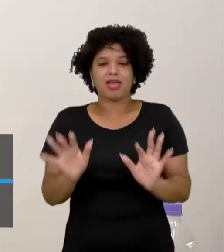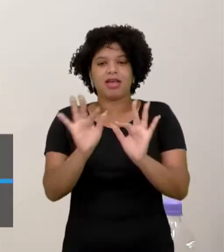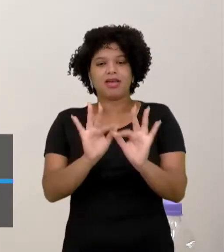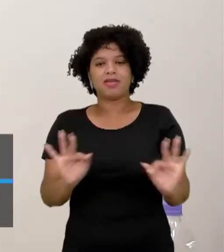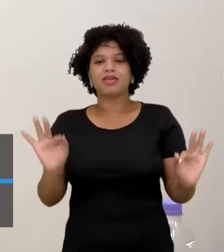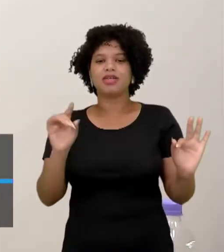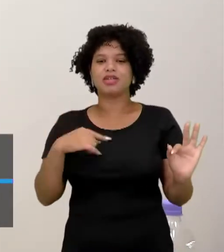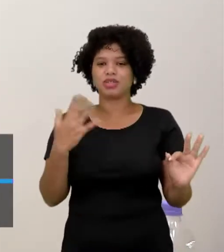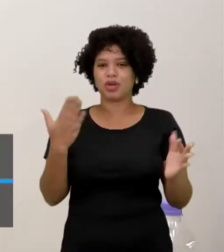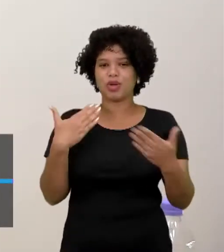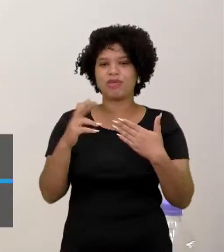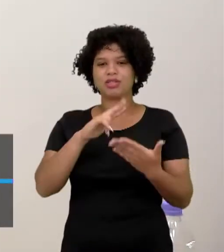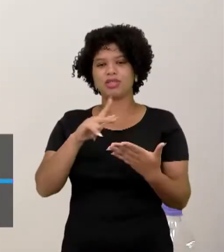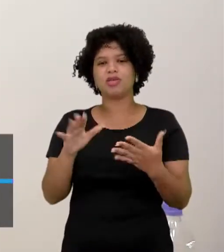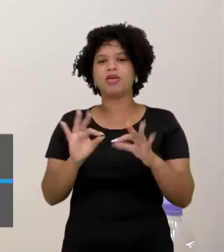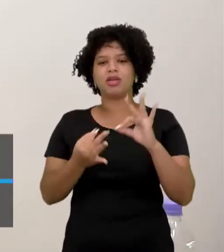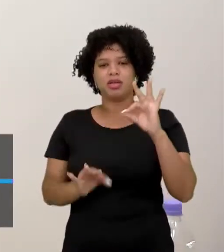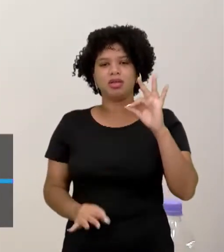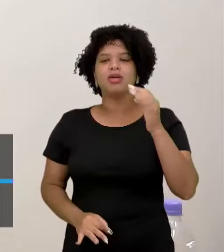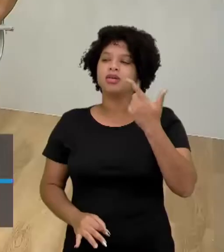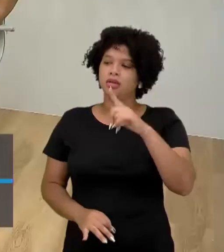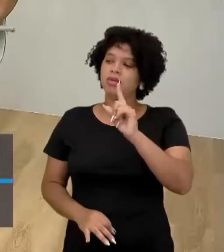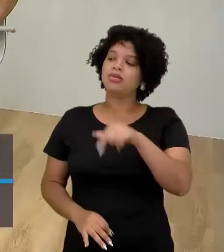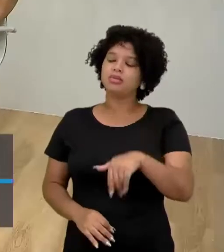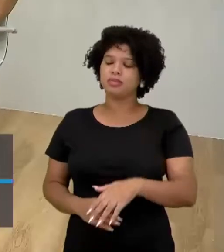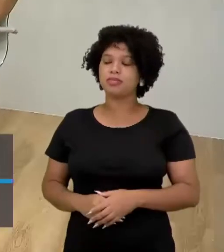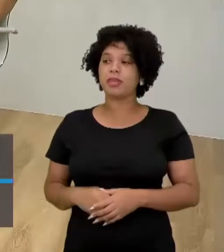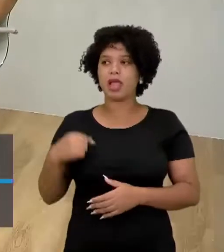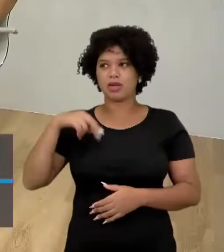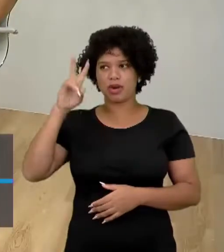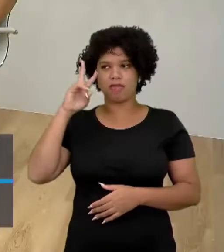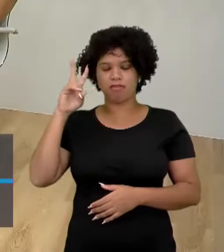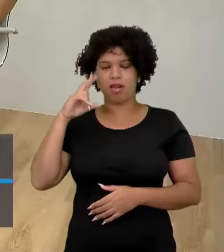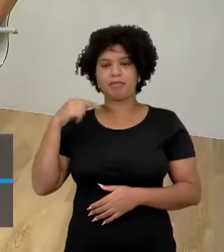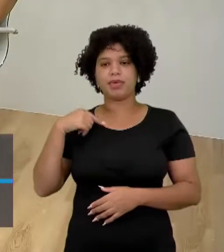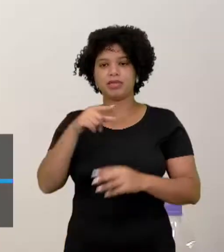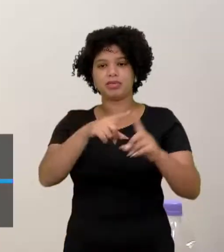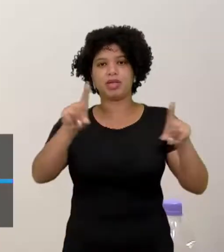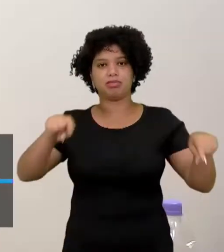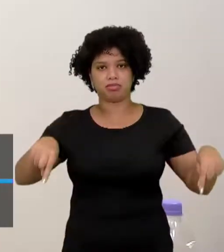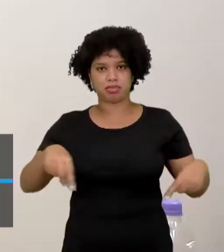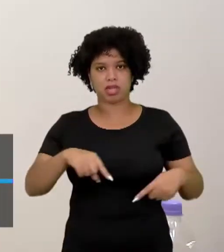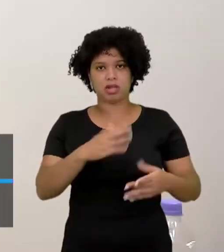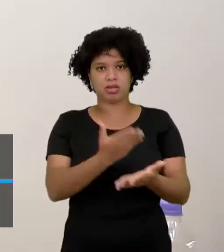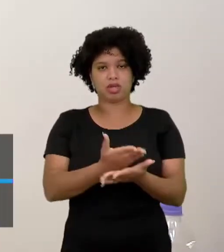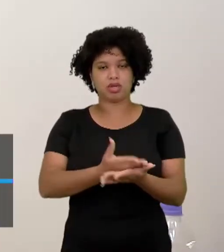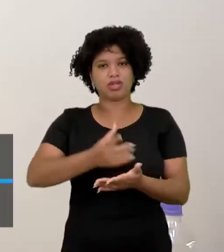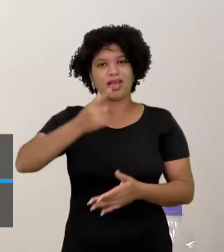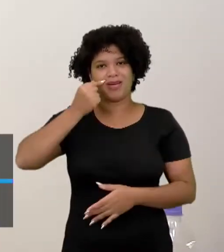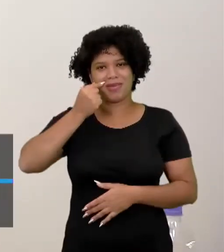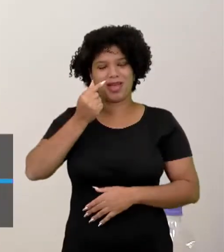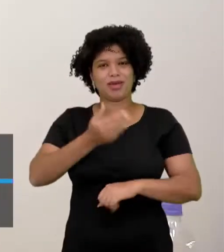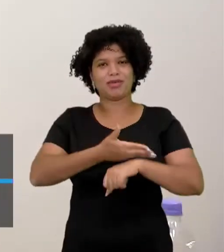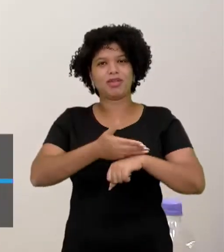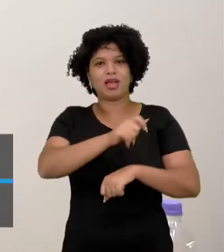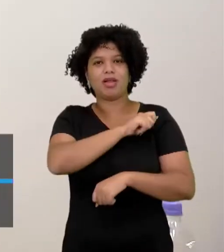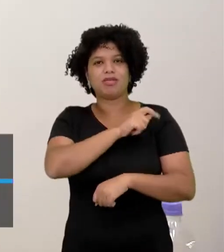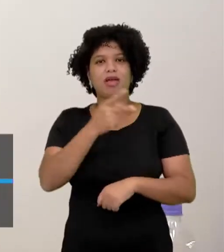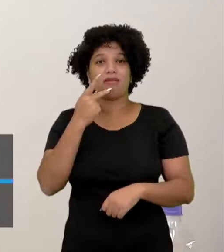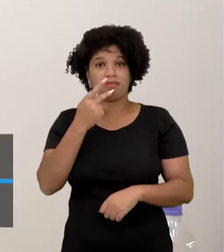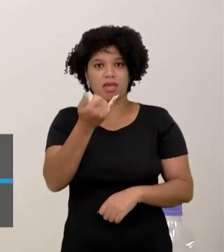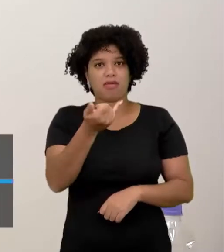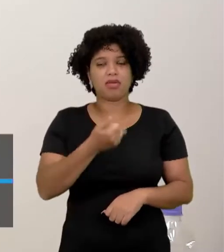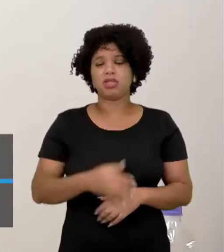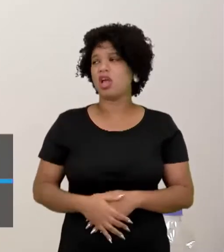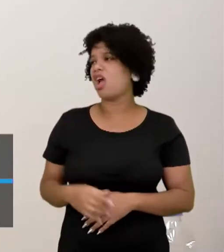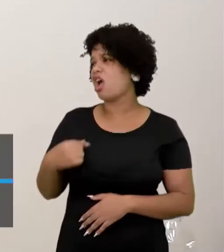gente discutir um monte de coisas, Sim. inclusive, né? Eu lembro que quando eu estava na sala de aula, era muito comum alunos falarem assim: professor, eu